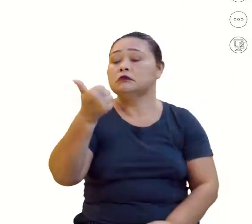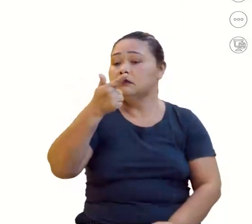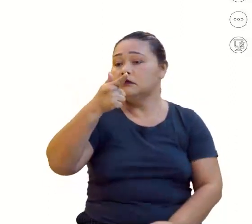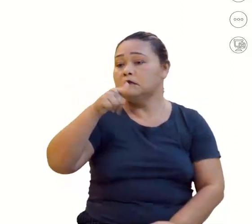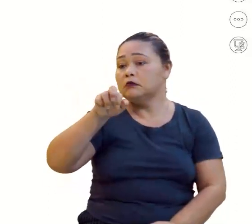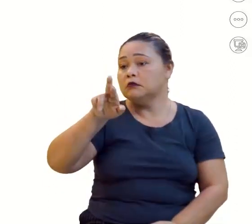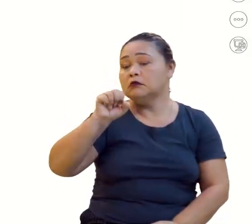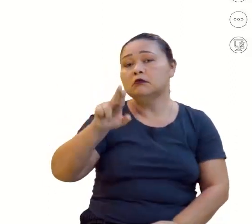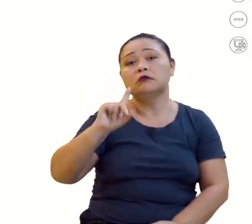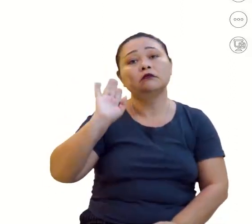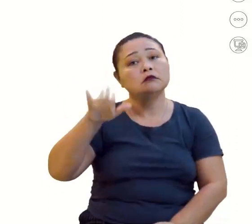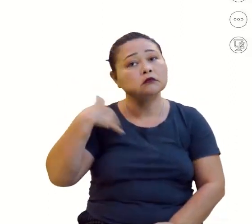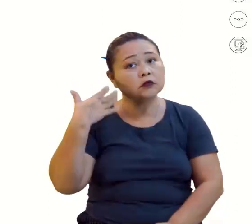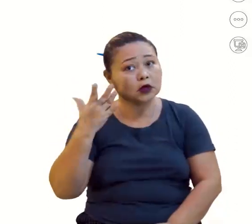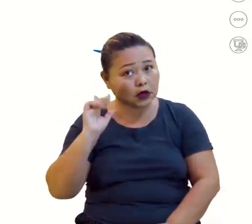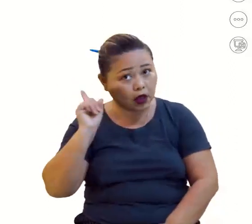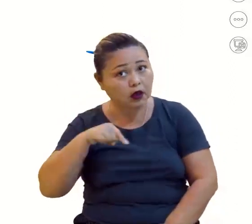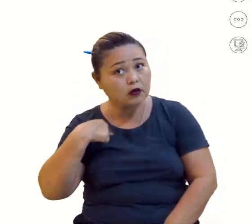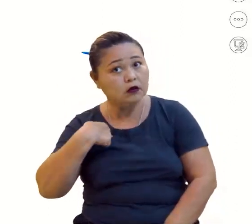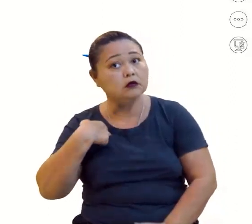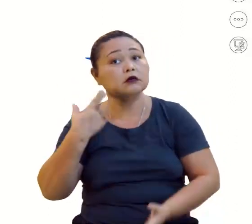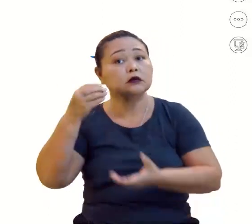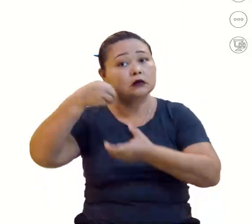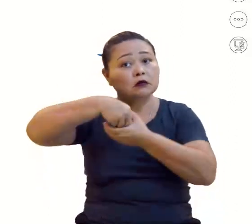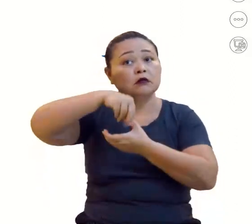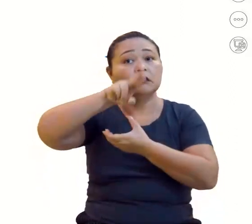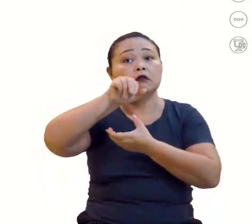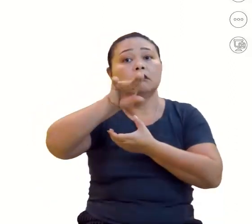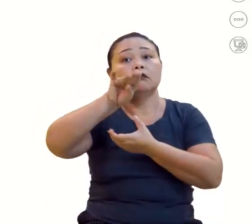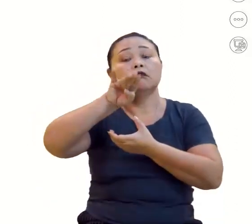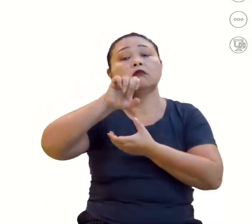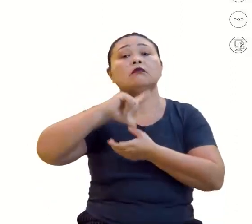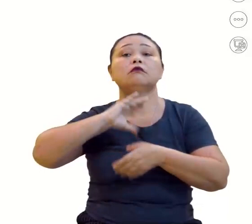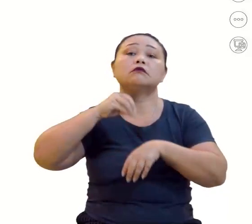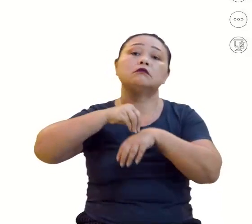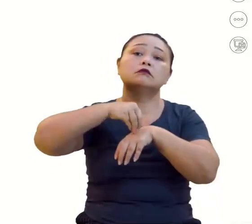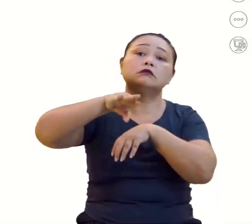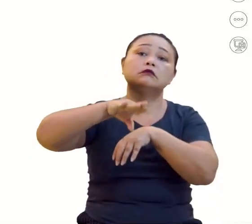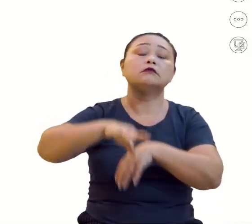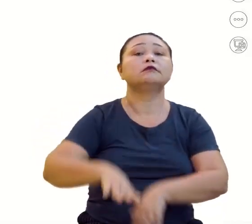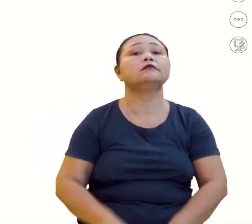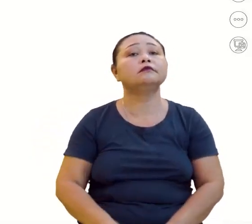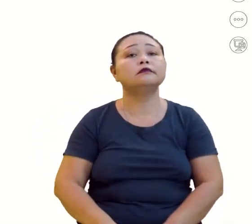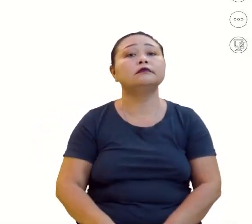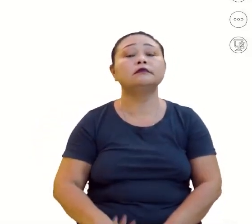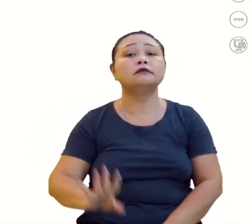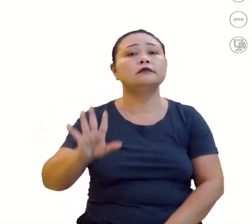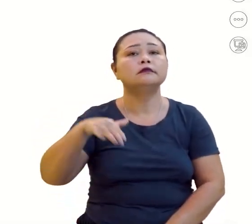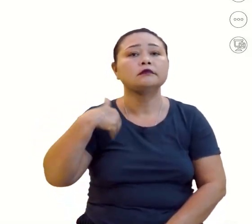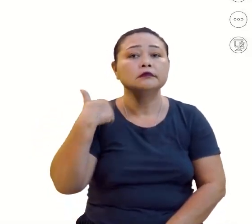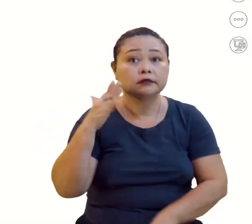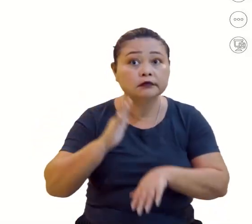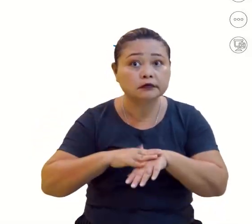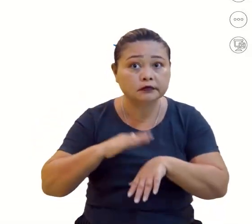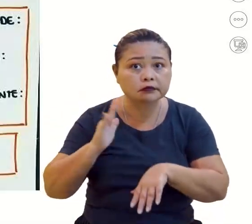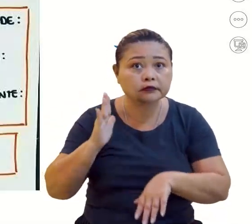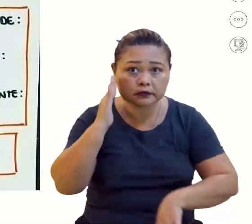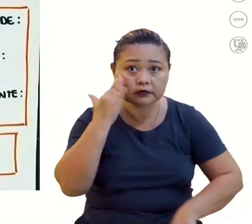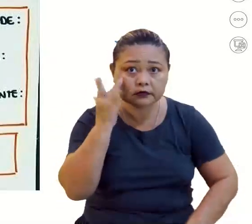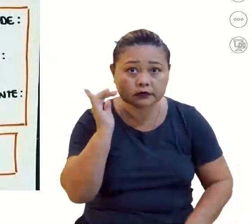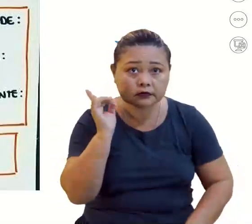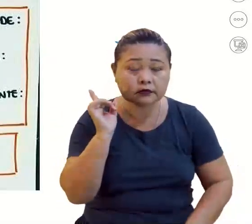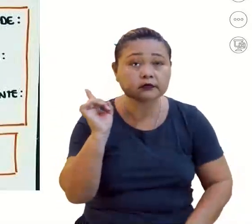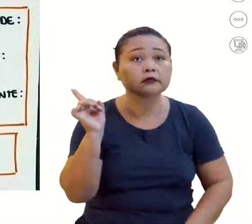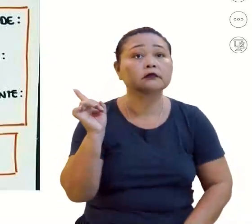que é o que a gente está trabalhando aí na unidade, certo? Certinho. Vamos lá então para mais uma, você entendeu? Nós temos